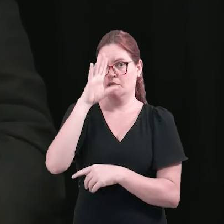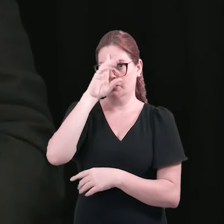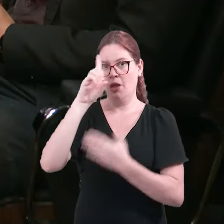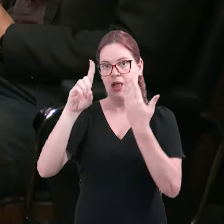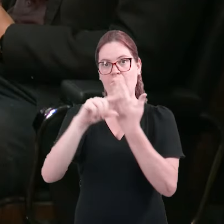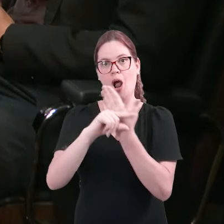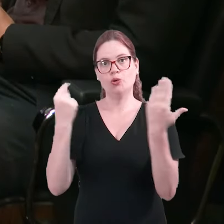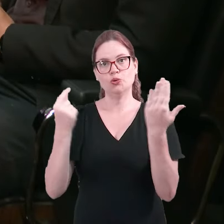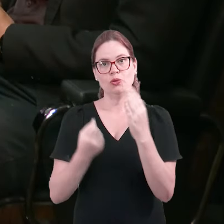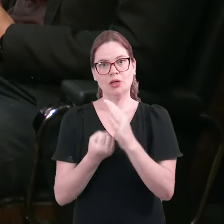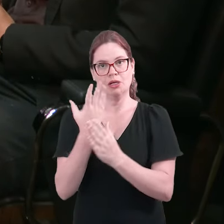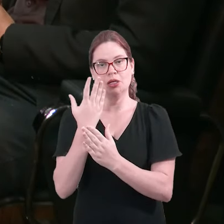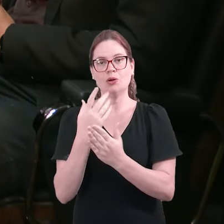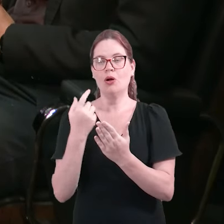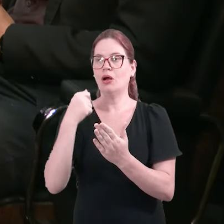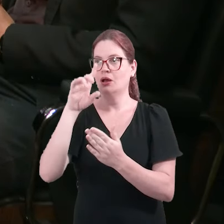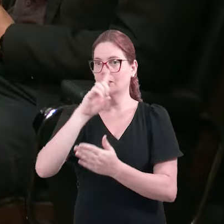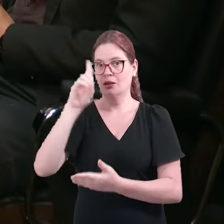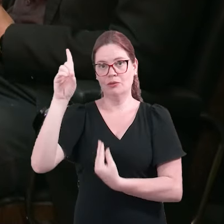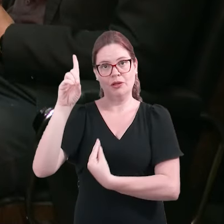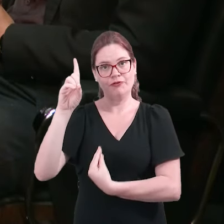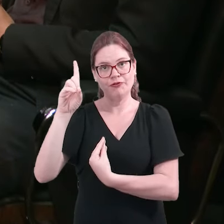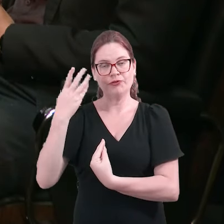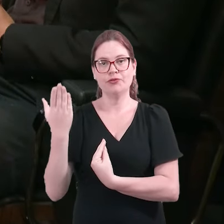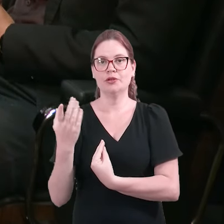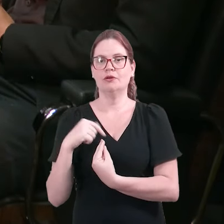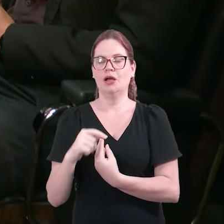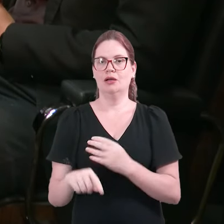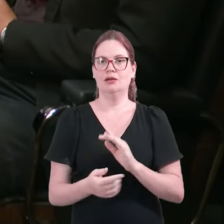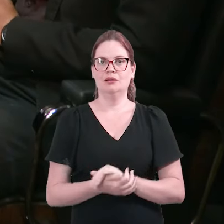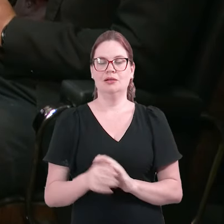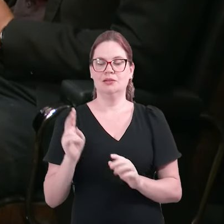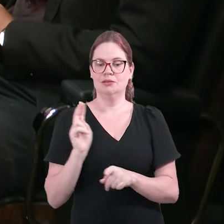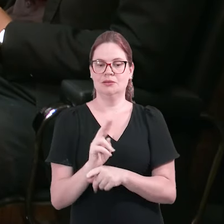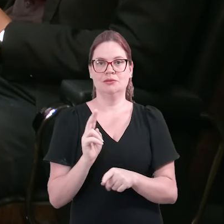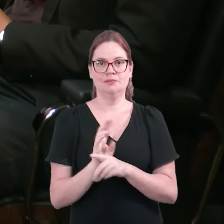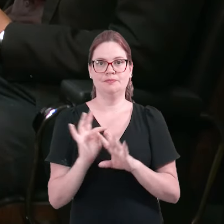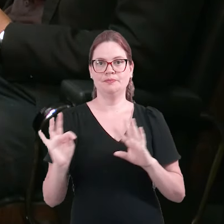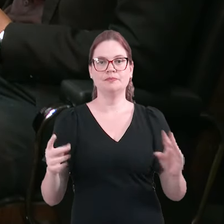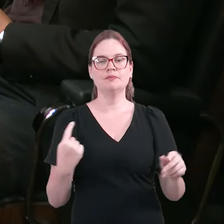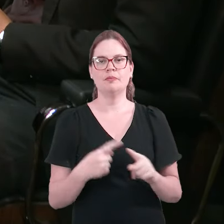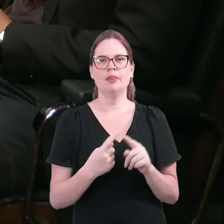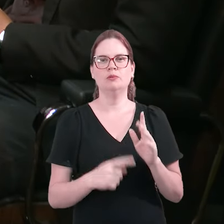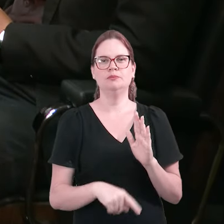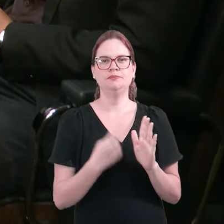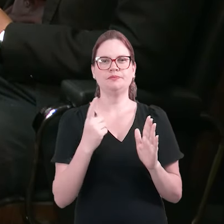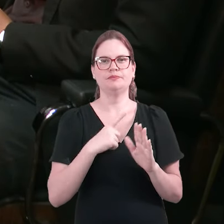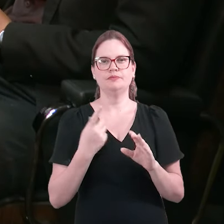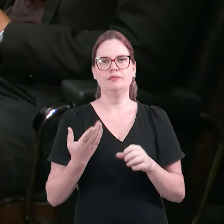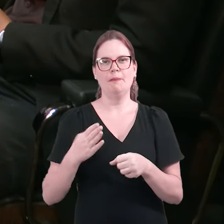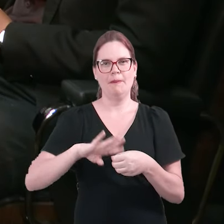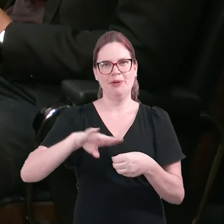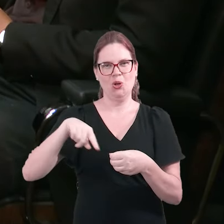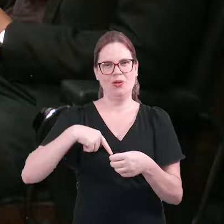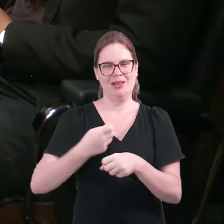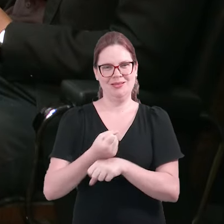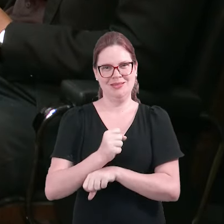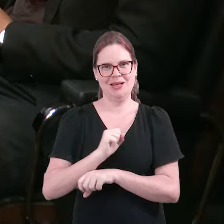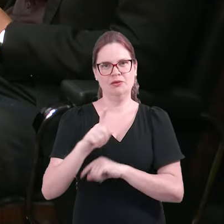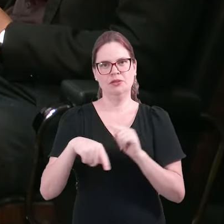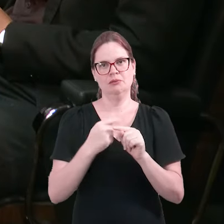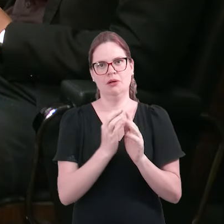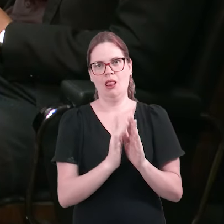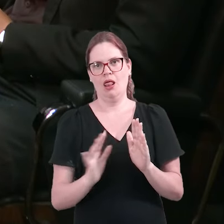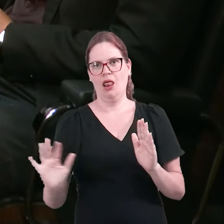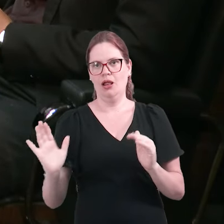Então, ele preservou ao longo dessa história. A primeira preservação nós falamos aqui agora, Sim. nesse cativo babilônico, Sim. até